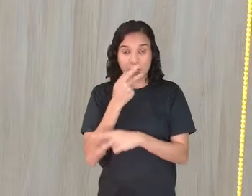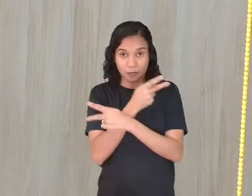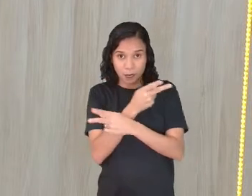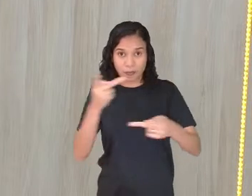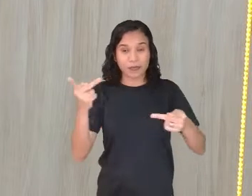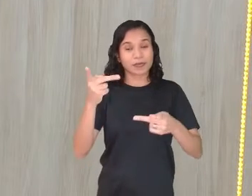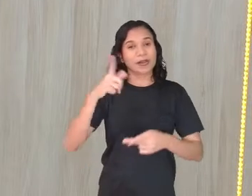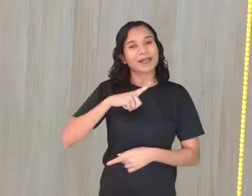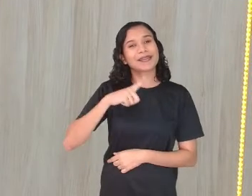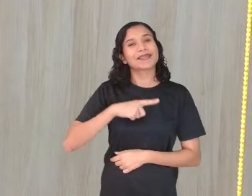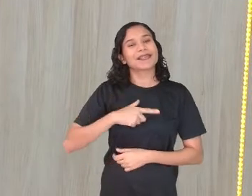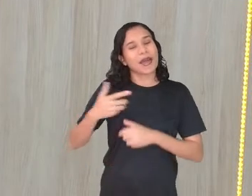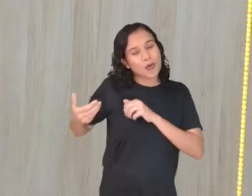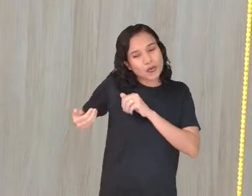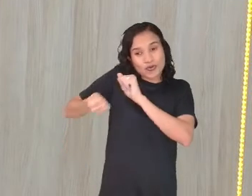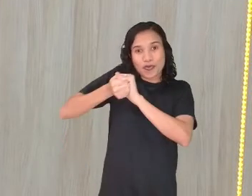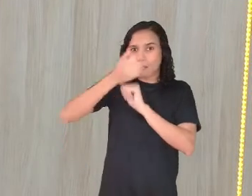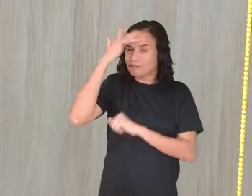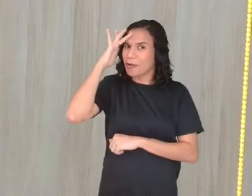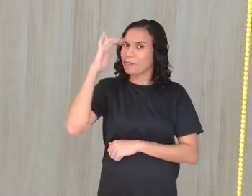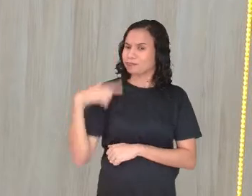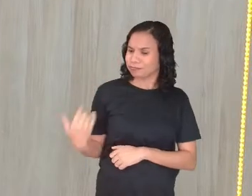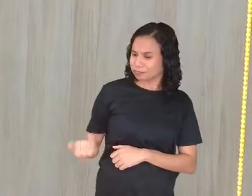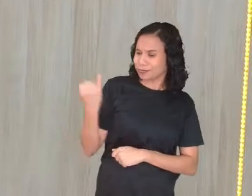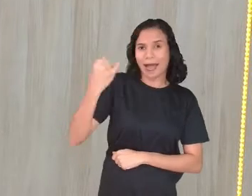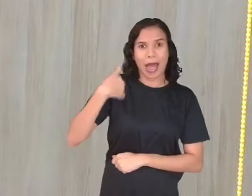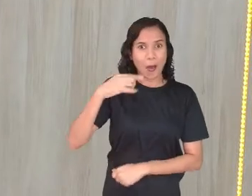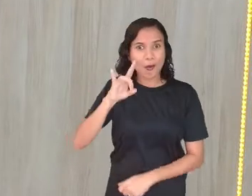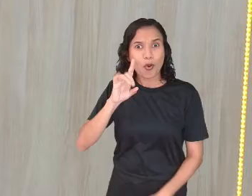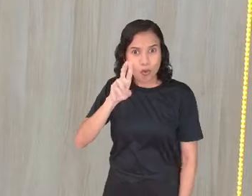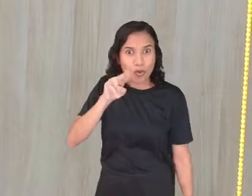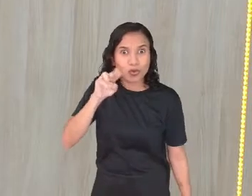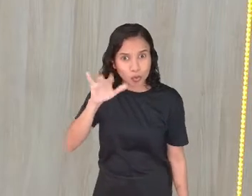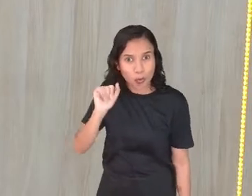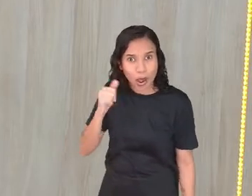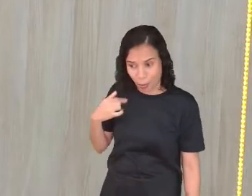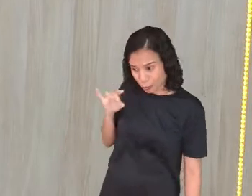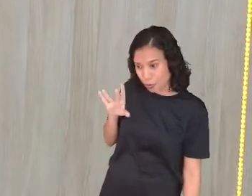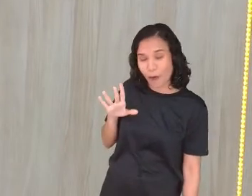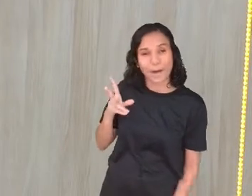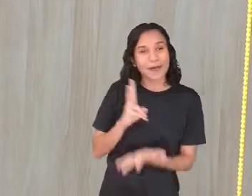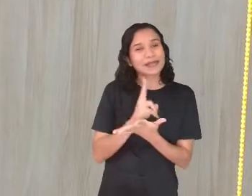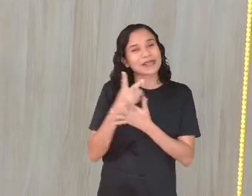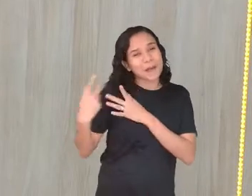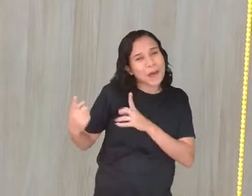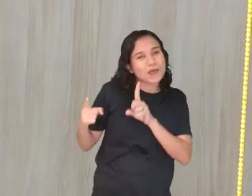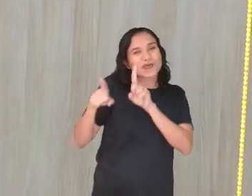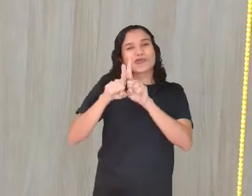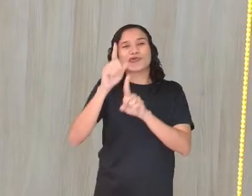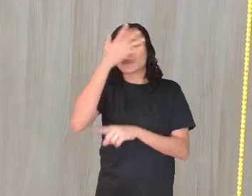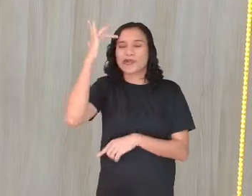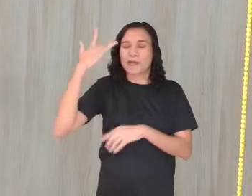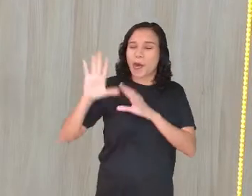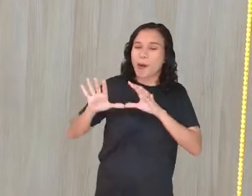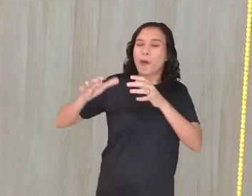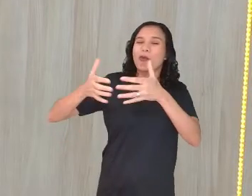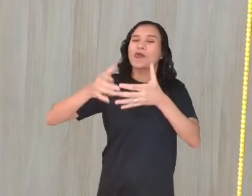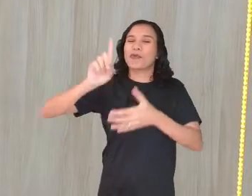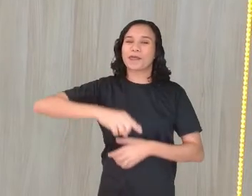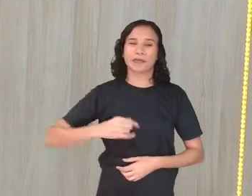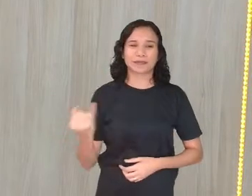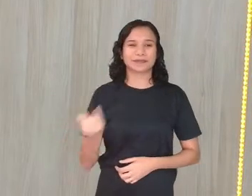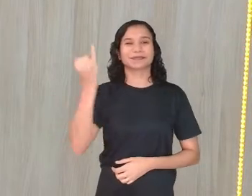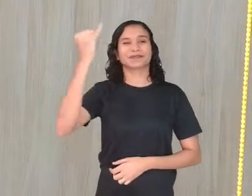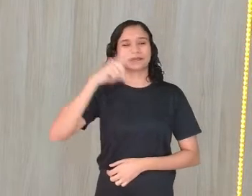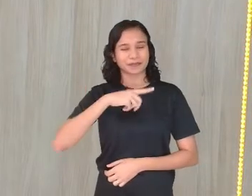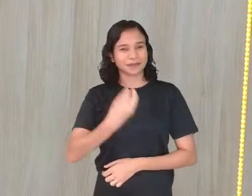vocês que eu estou muito bem acompanhada, né? Eu nunca ando só, eu gosto sempre de andar em conjunto, no coletivo, que é muito